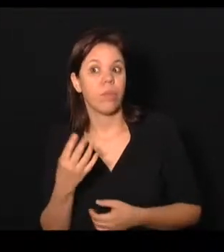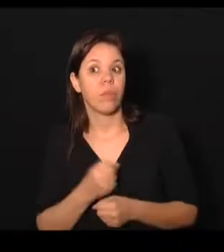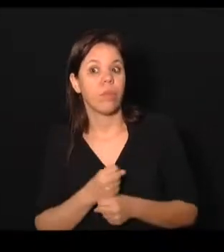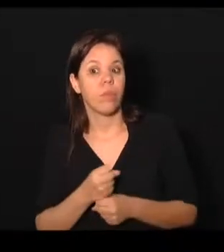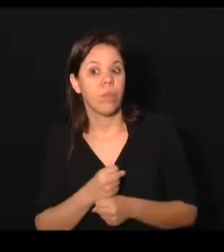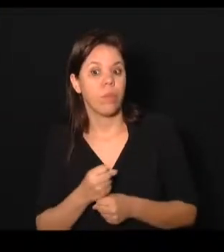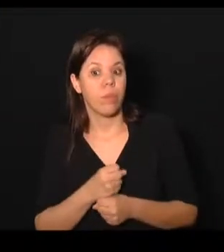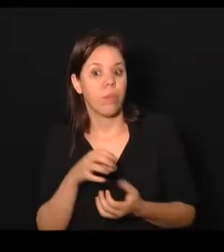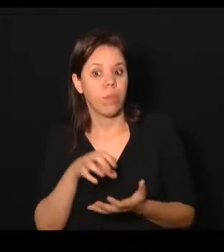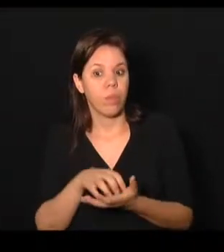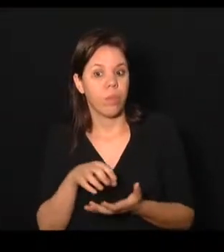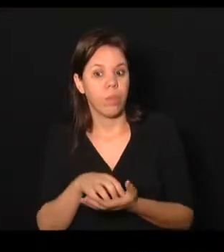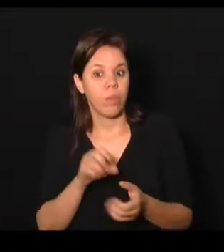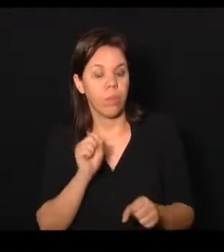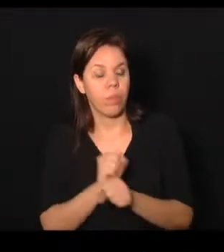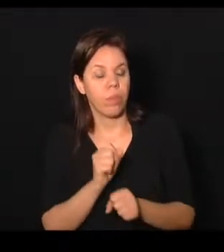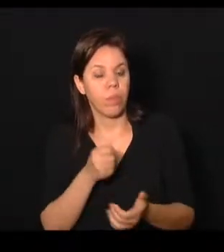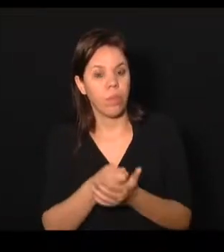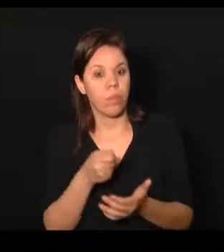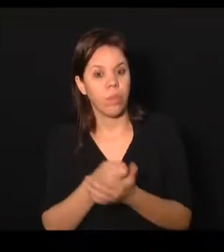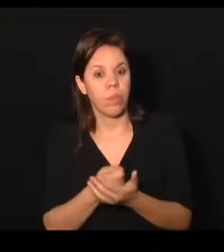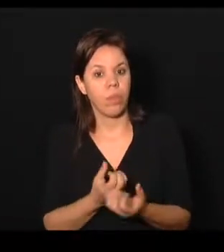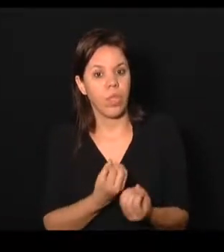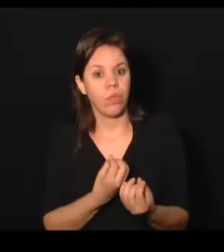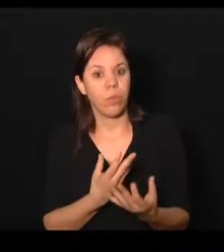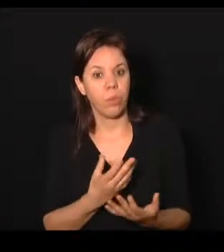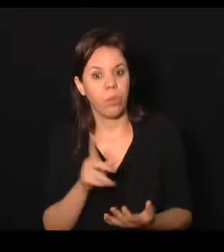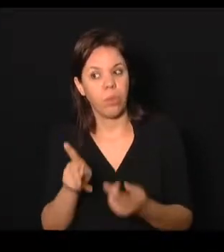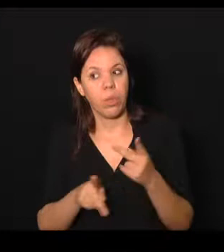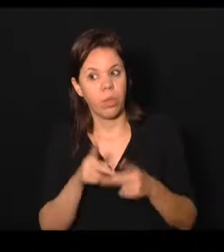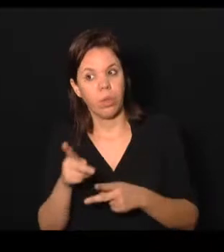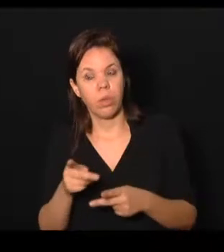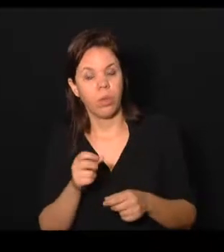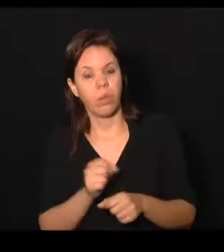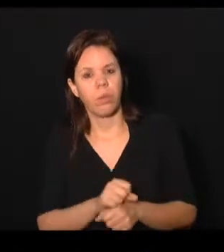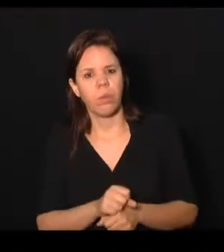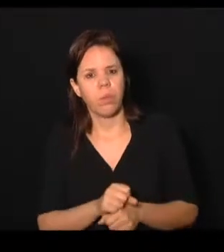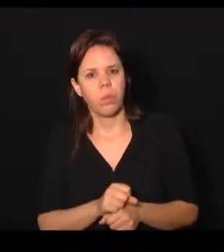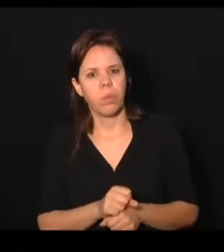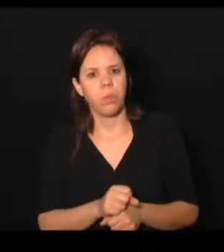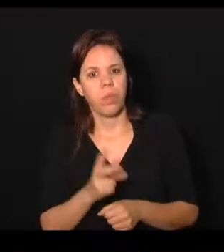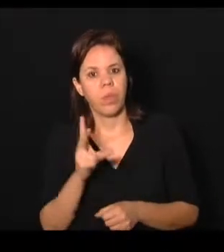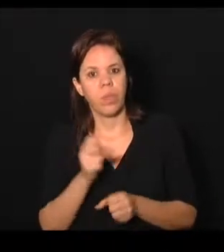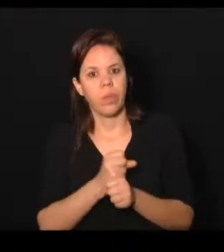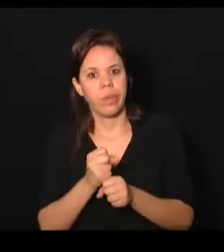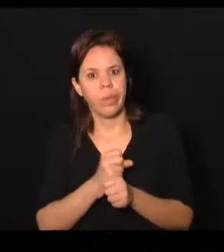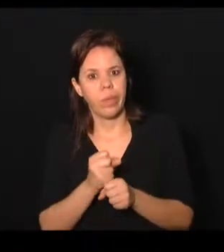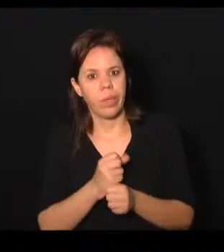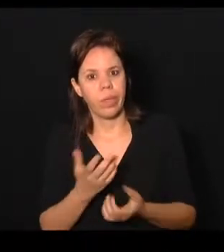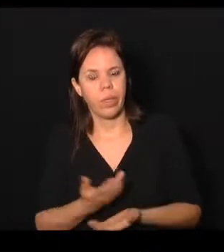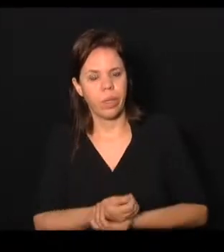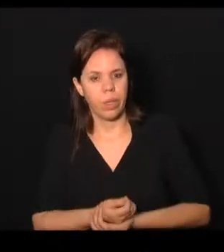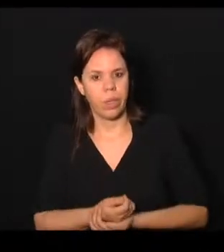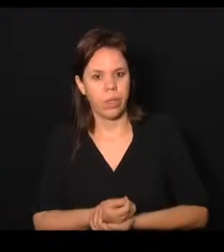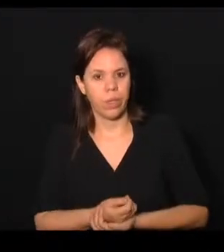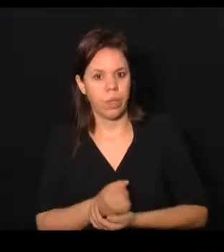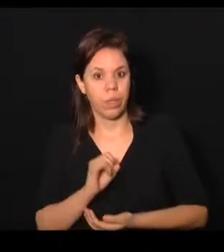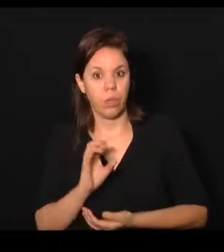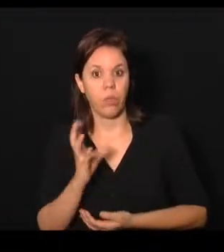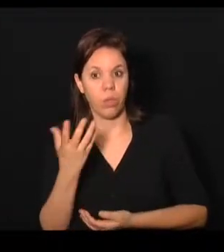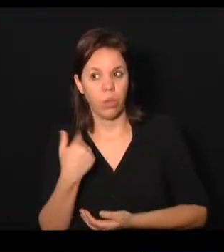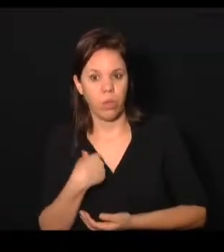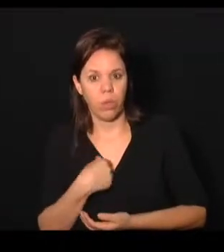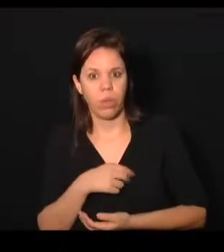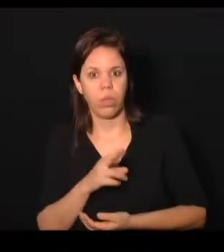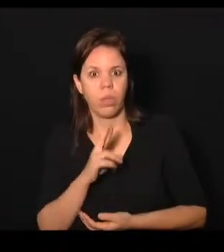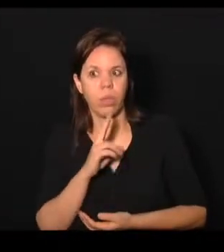de sangue é obrigado a guardar os dados do doador e do receptor de sangue? Durante 20 anos. E eu vou responder por essa